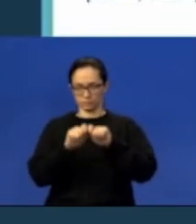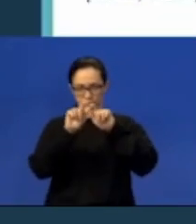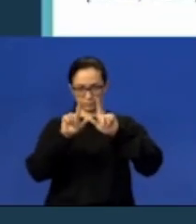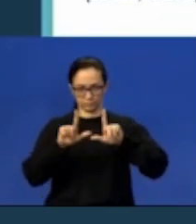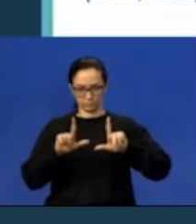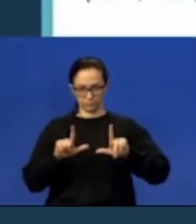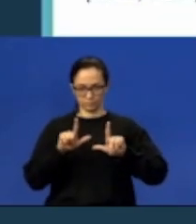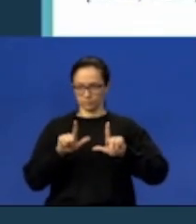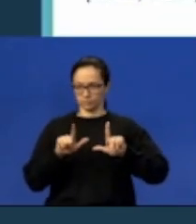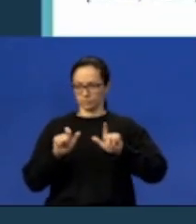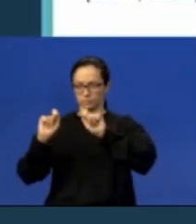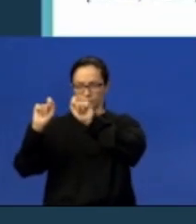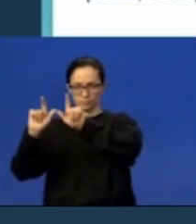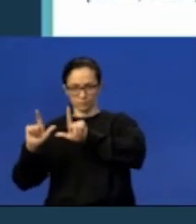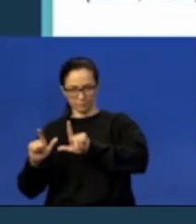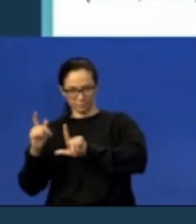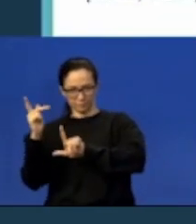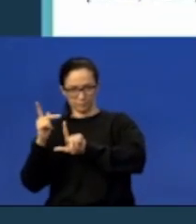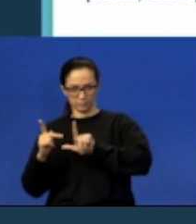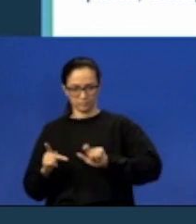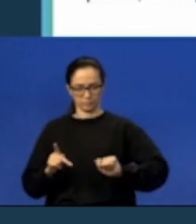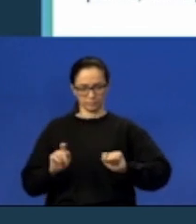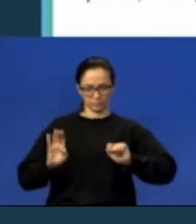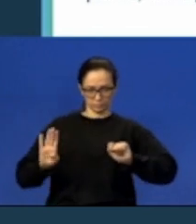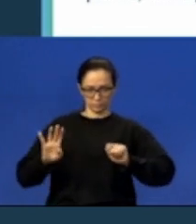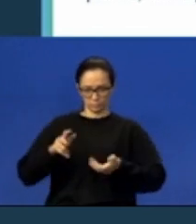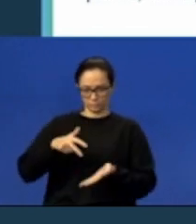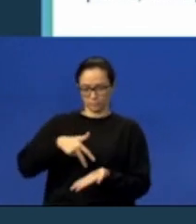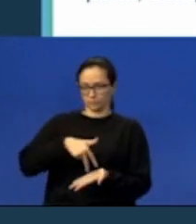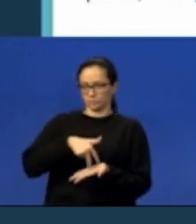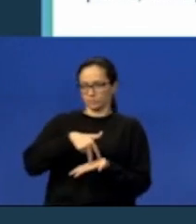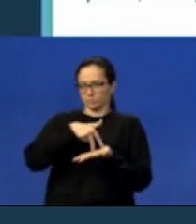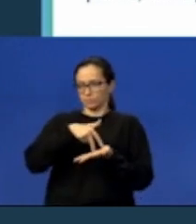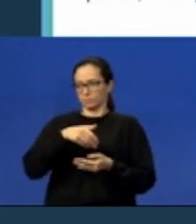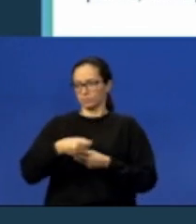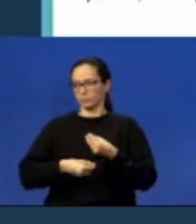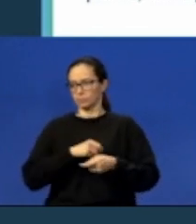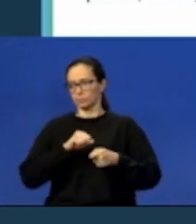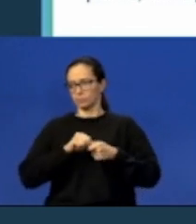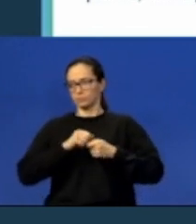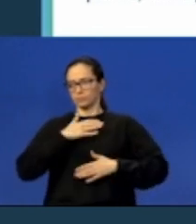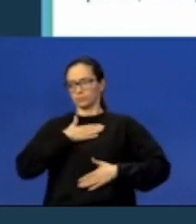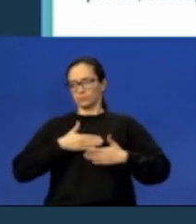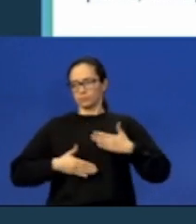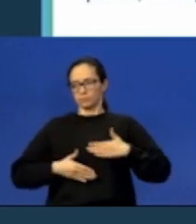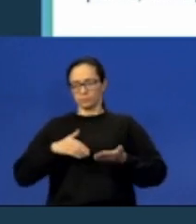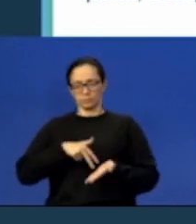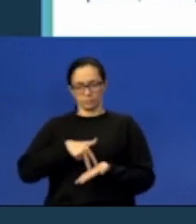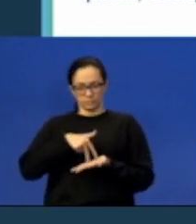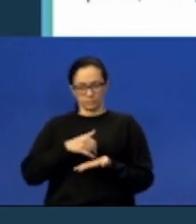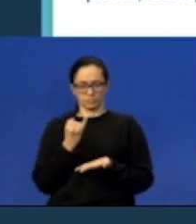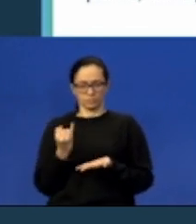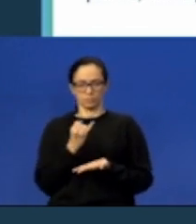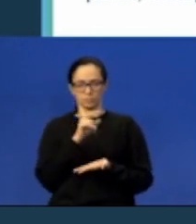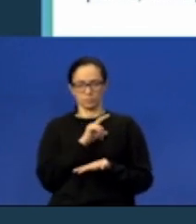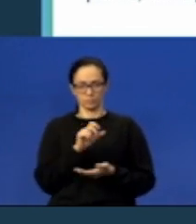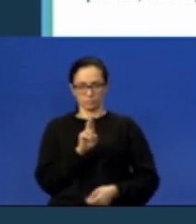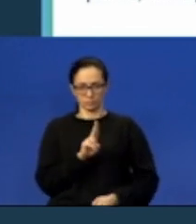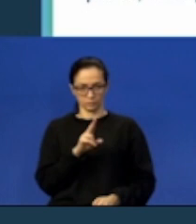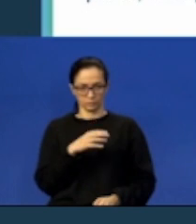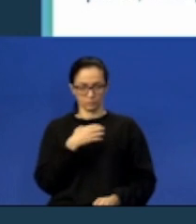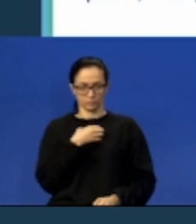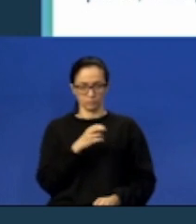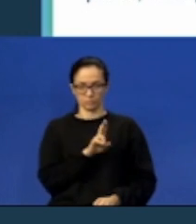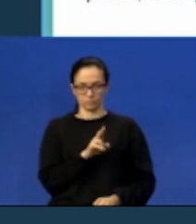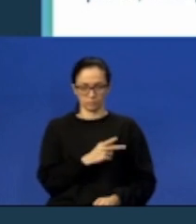na imagem A, que é a referência do posicionamento radiológico, que é a posição anatômica fundamental, PAF, que vocês podem observar